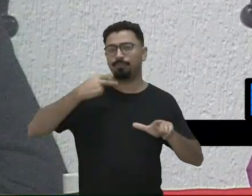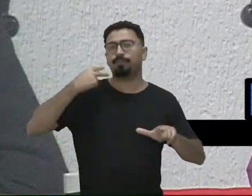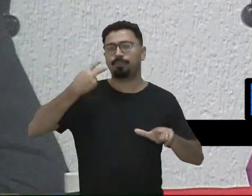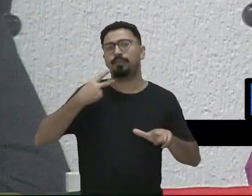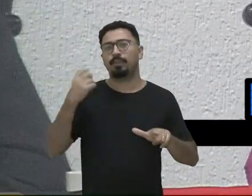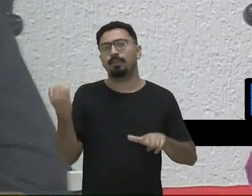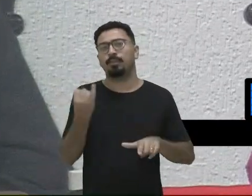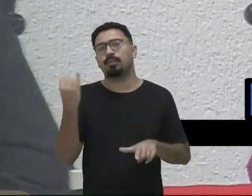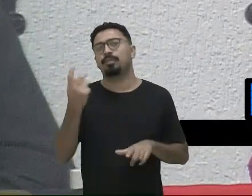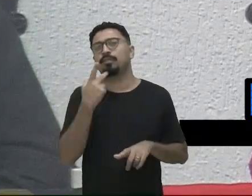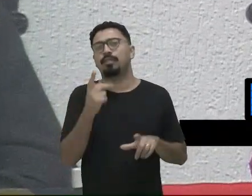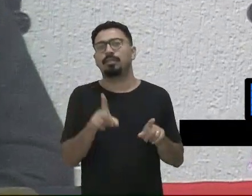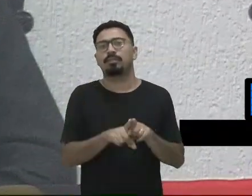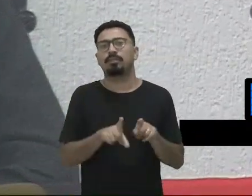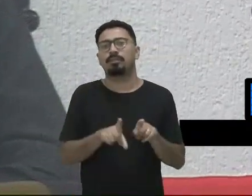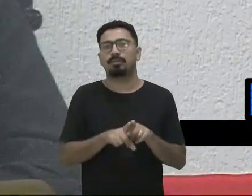porque